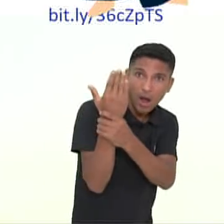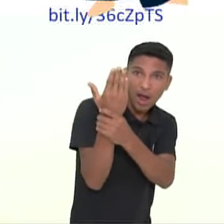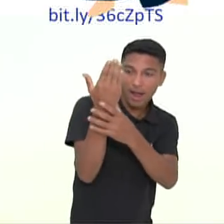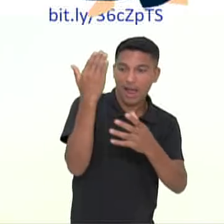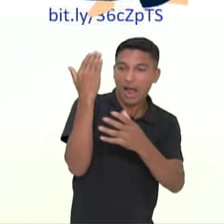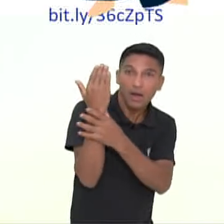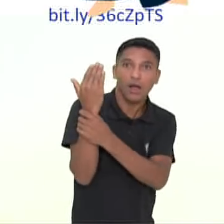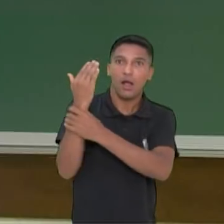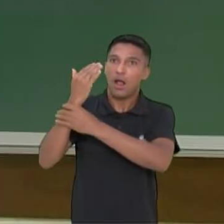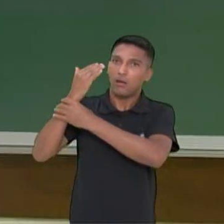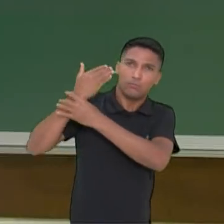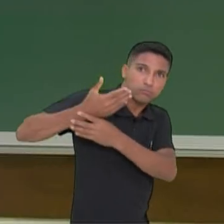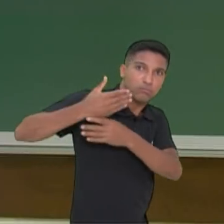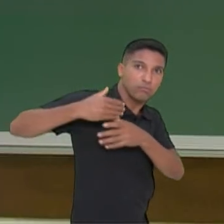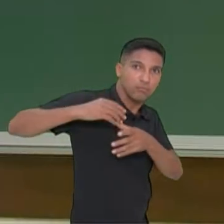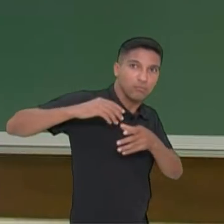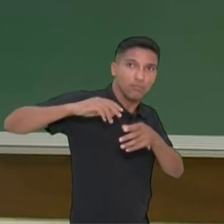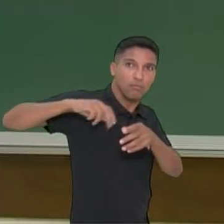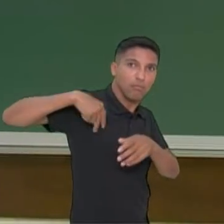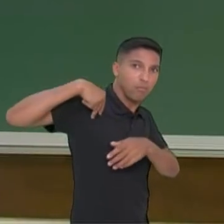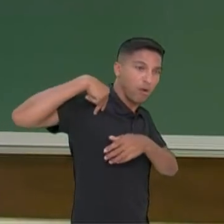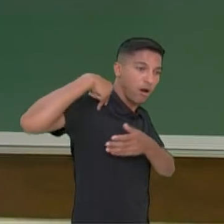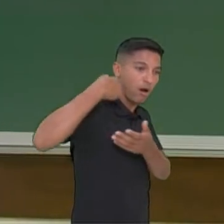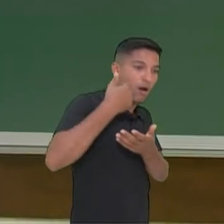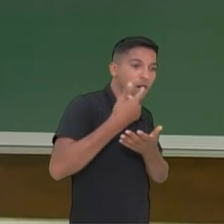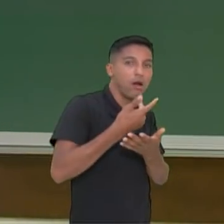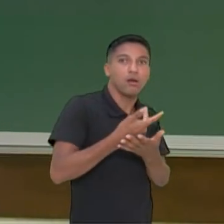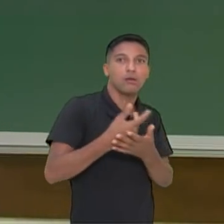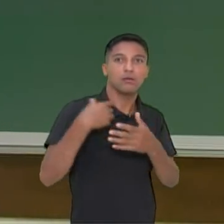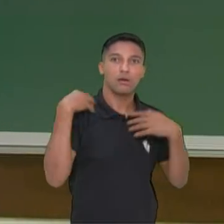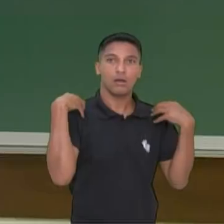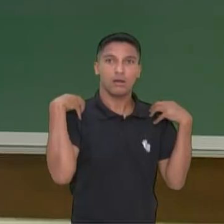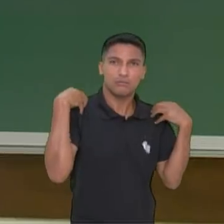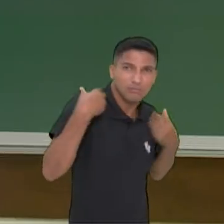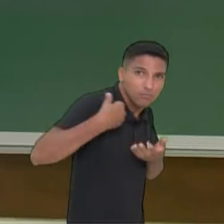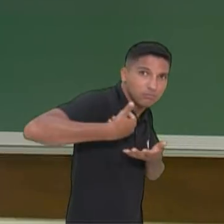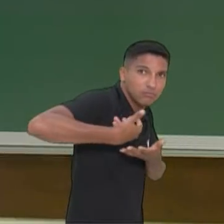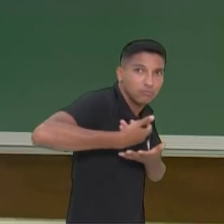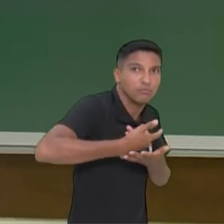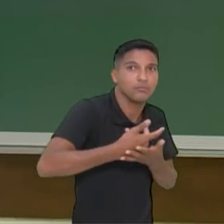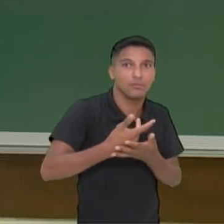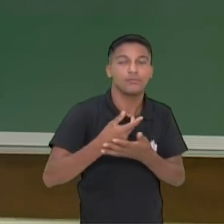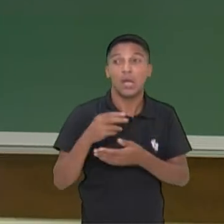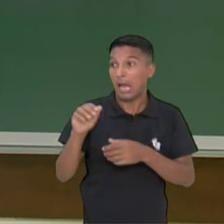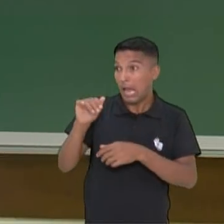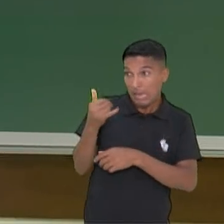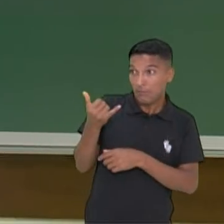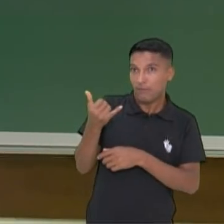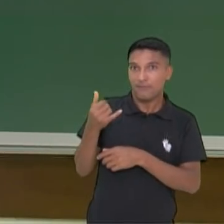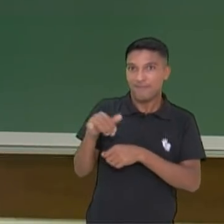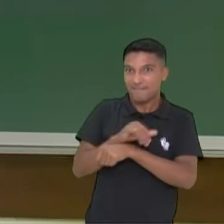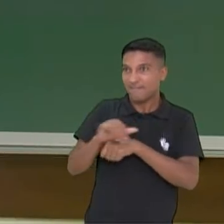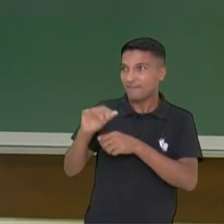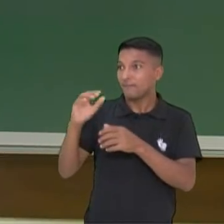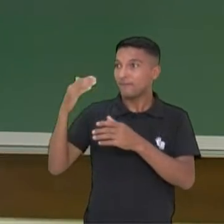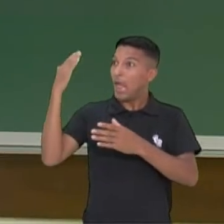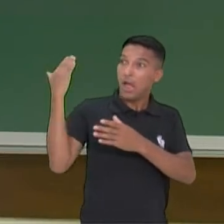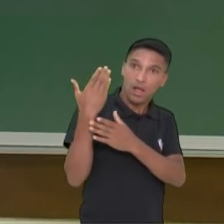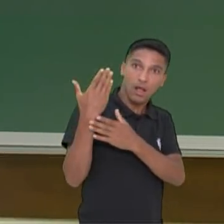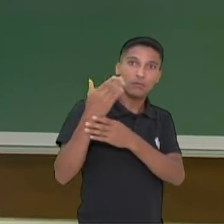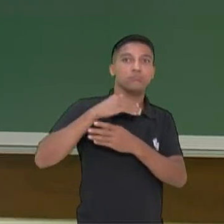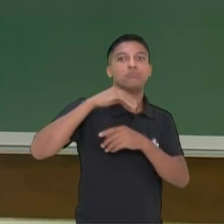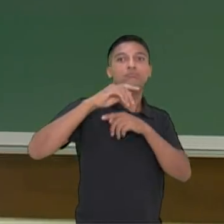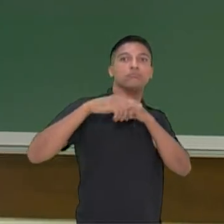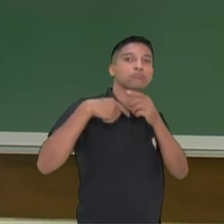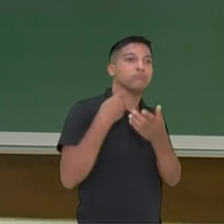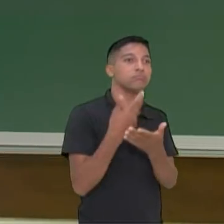próprio ataque, a força do uke, que é o atacante, para derrubá-lo no chão. Para vocês entenderem um pouquinho